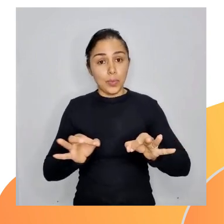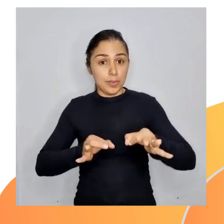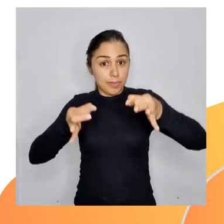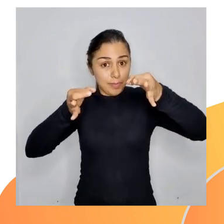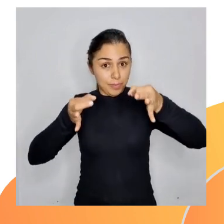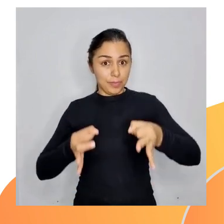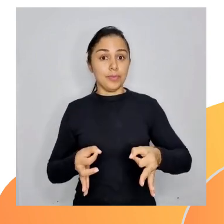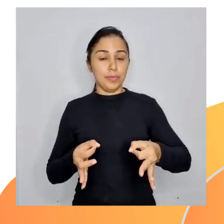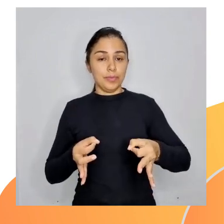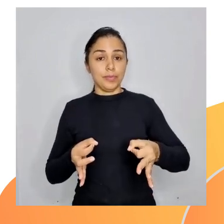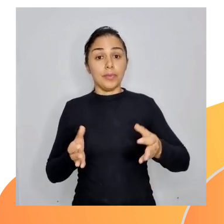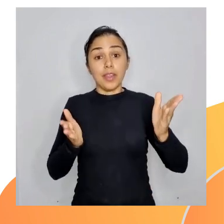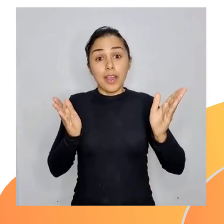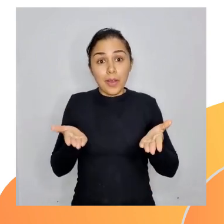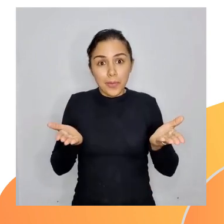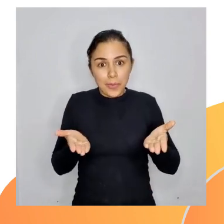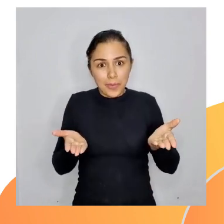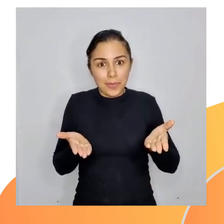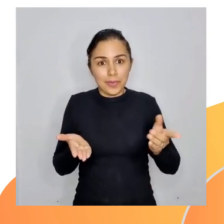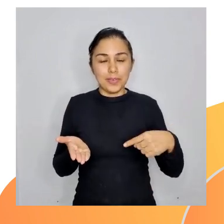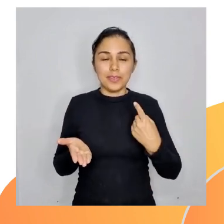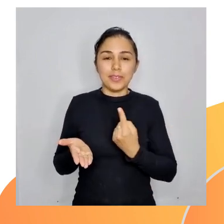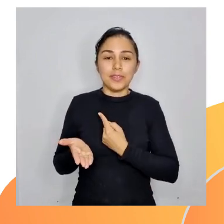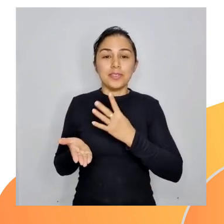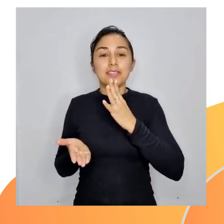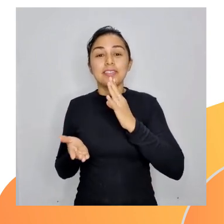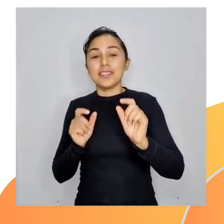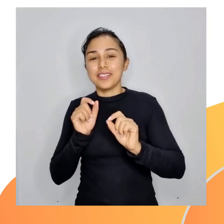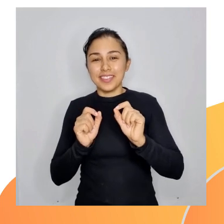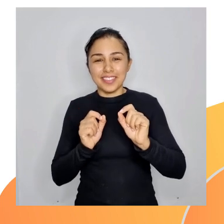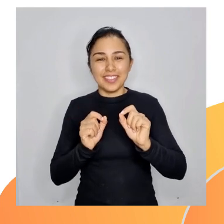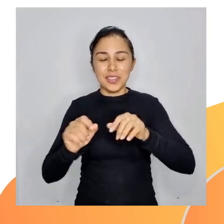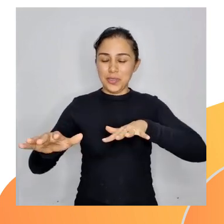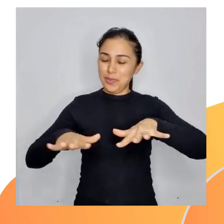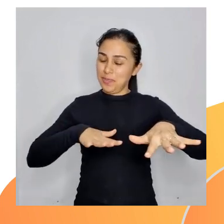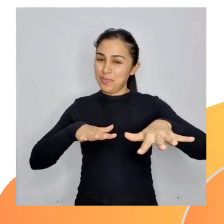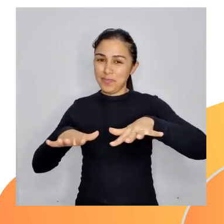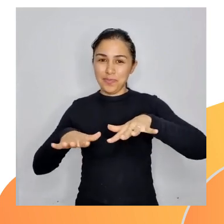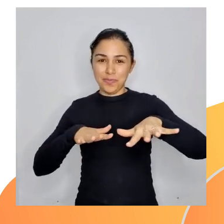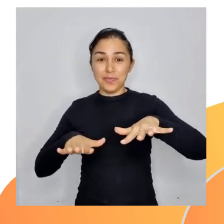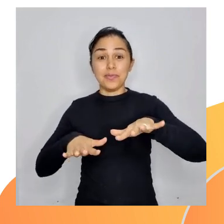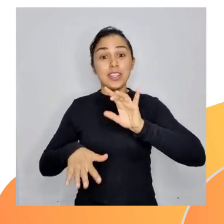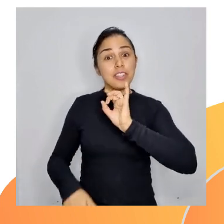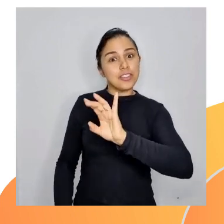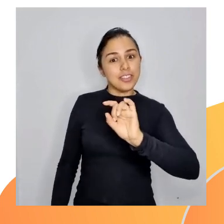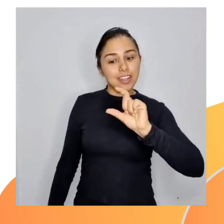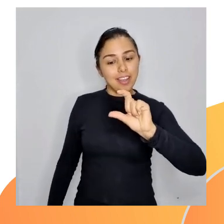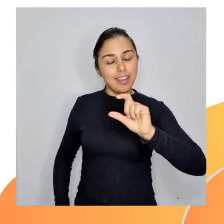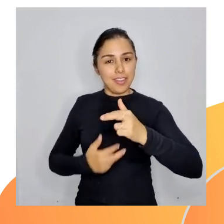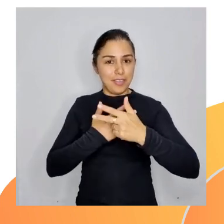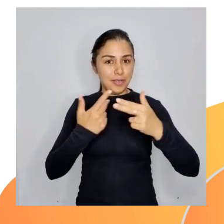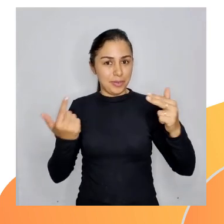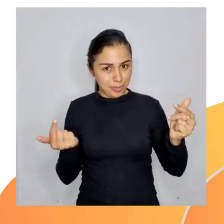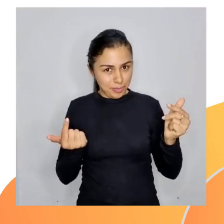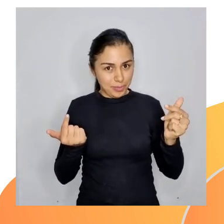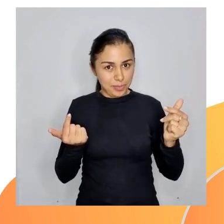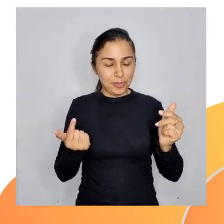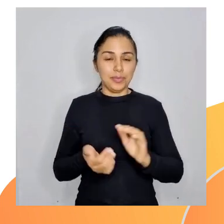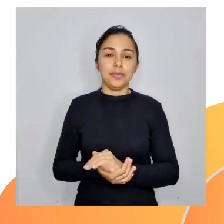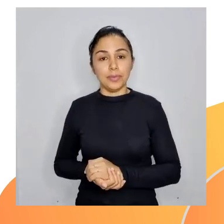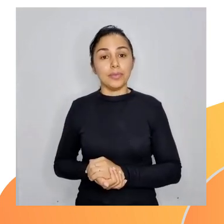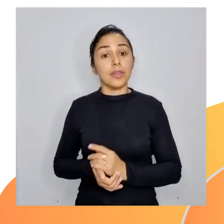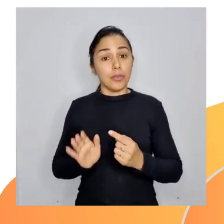te convido agora a conhecer os movimentos das peças. E aí eu vou partir